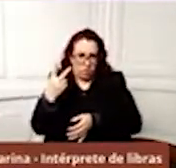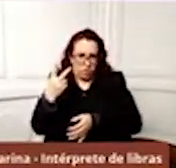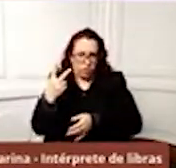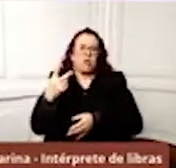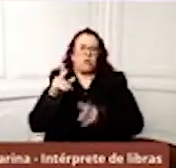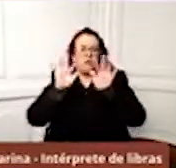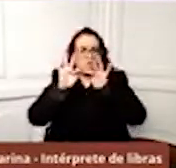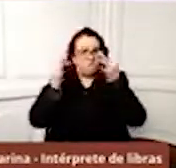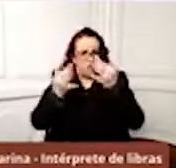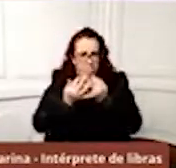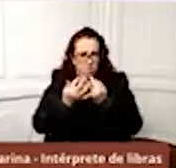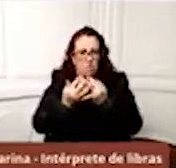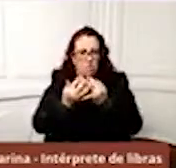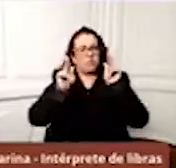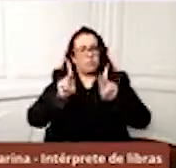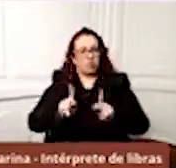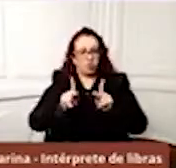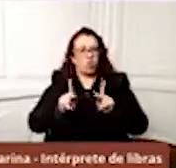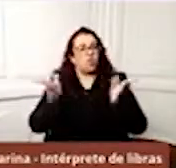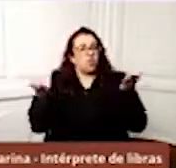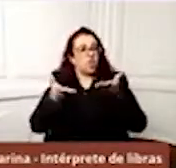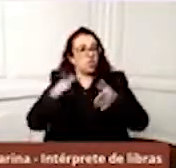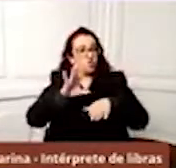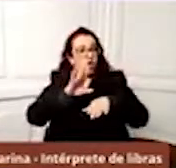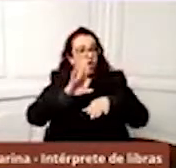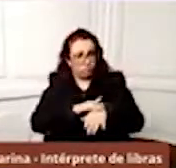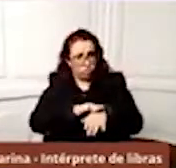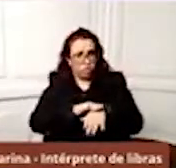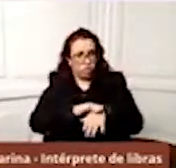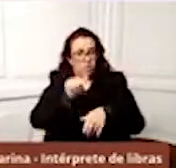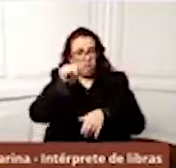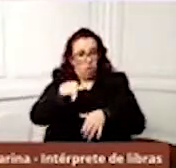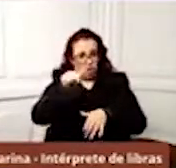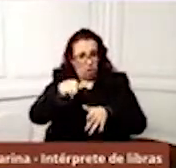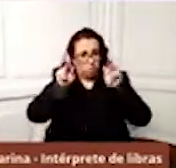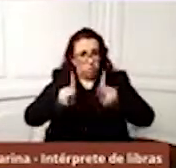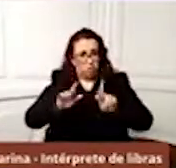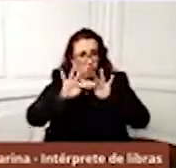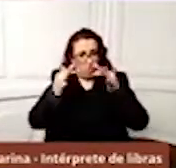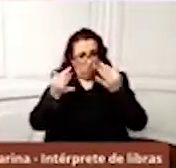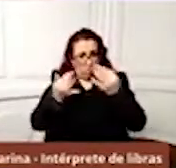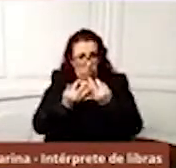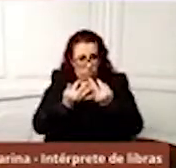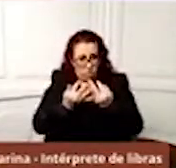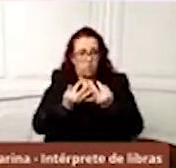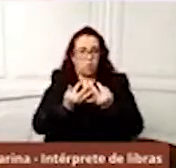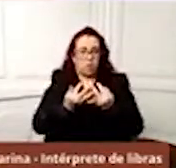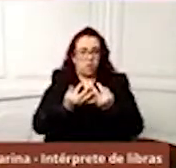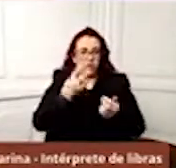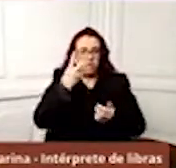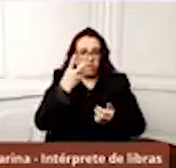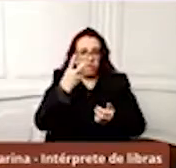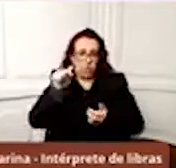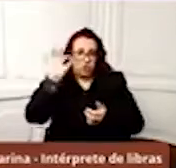positivo. Então, entre esses familiares, 27% testaram positivo,